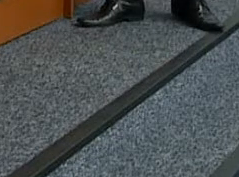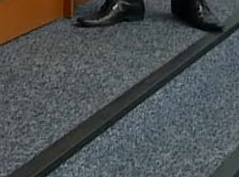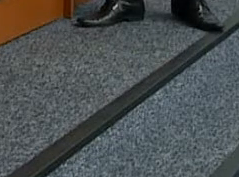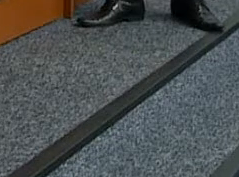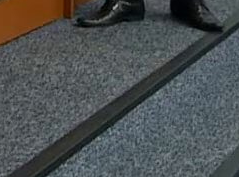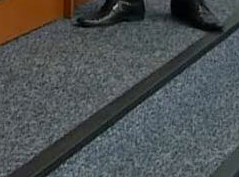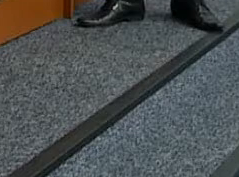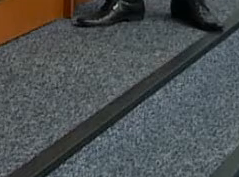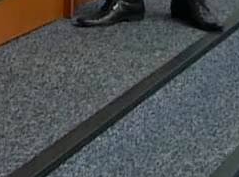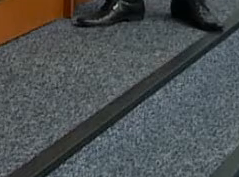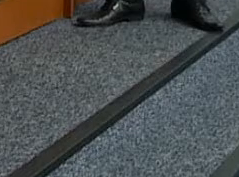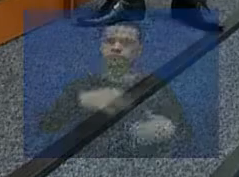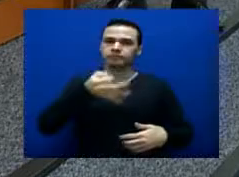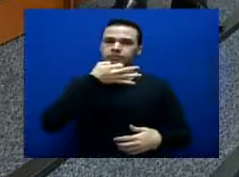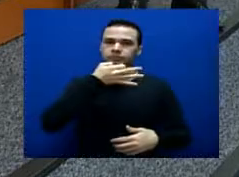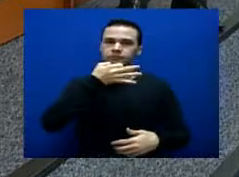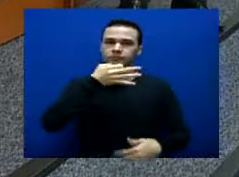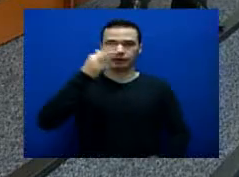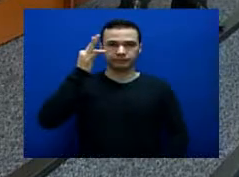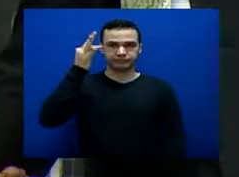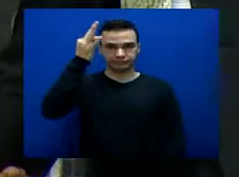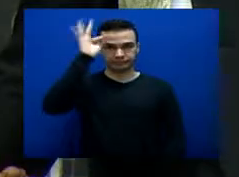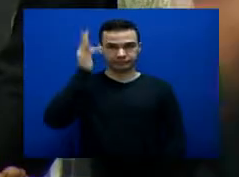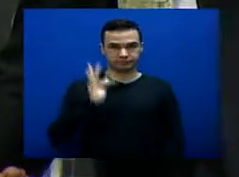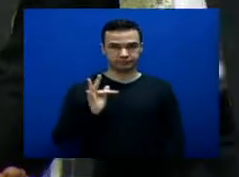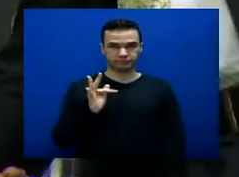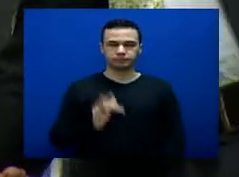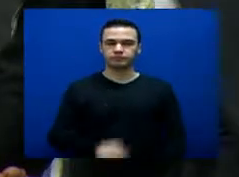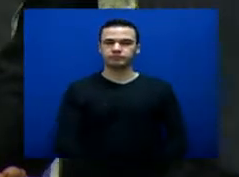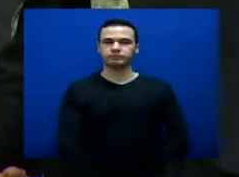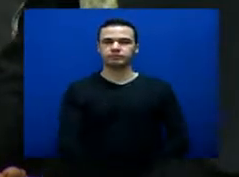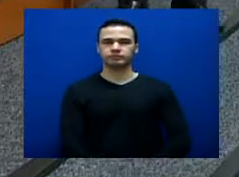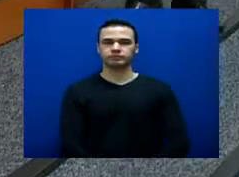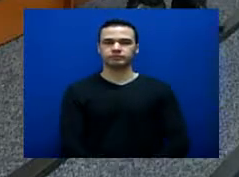Mais algum vereador tem verbal? Vereadora Fernanda Garcia.